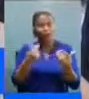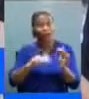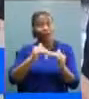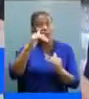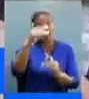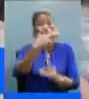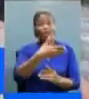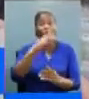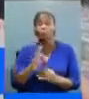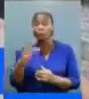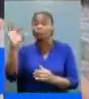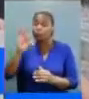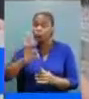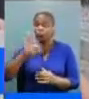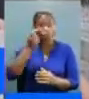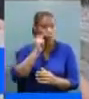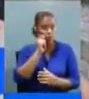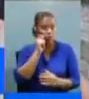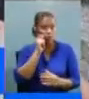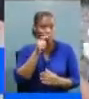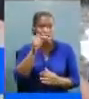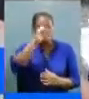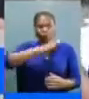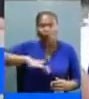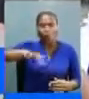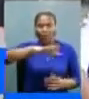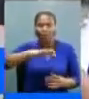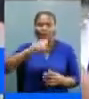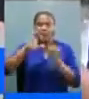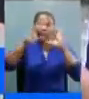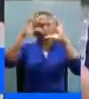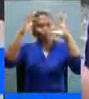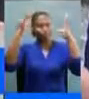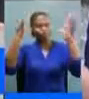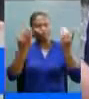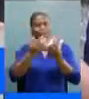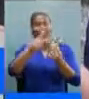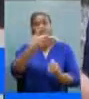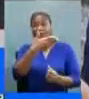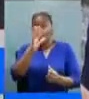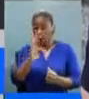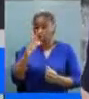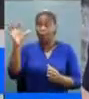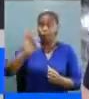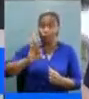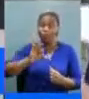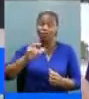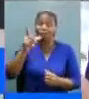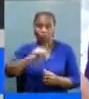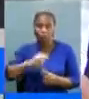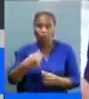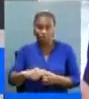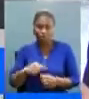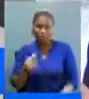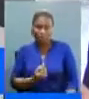a 14% o turismo rural e turismo da natureza. E esse 14% também